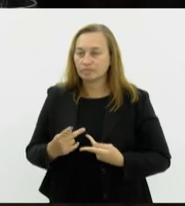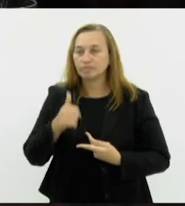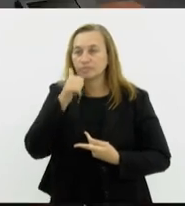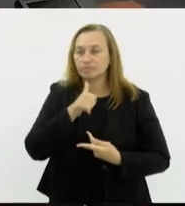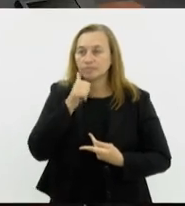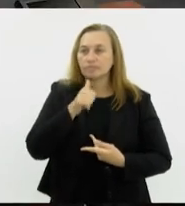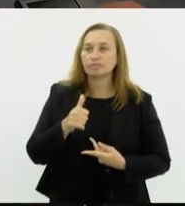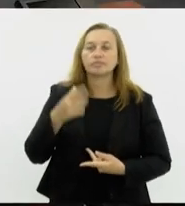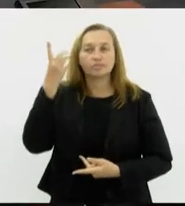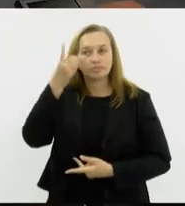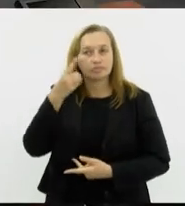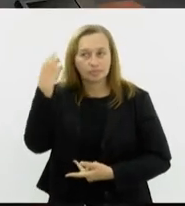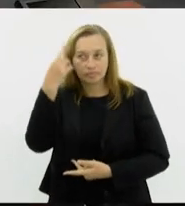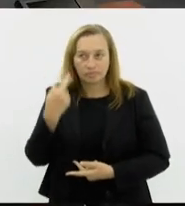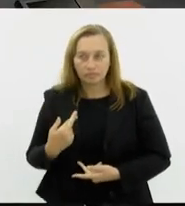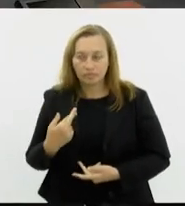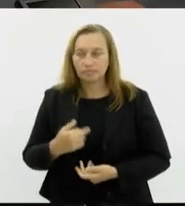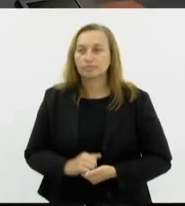Souza.